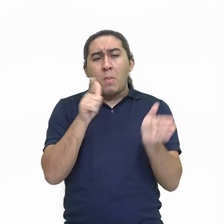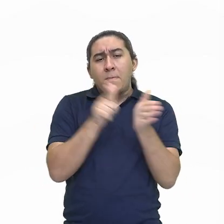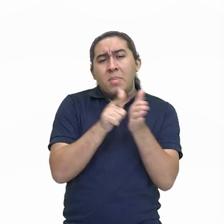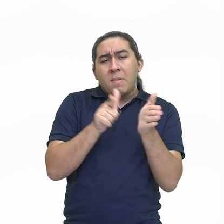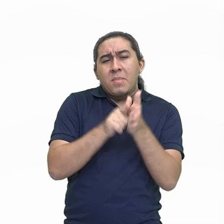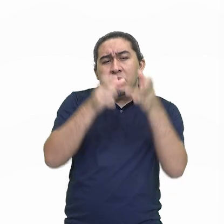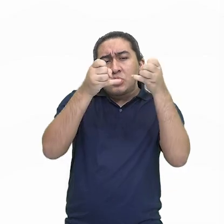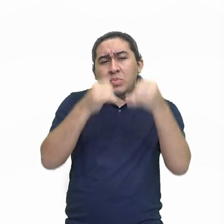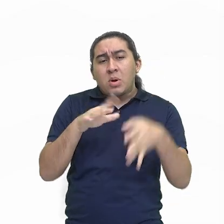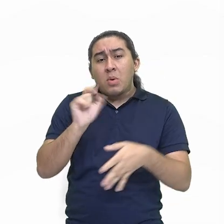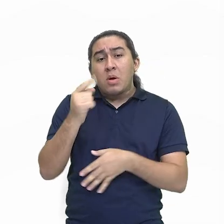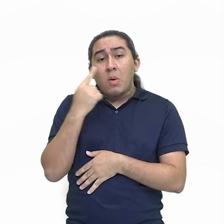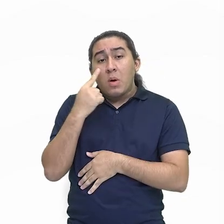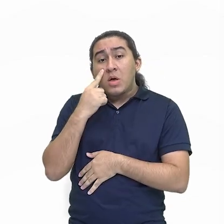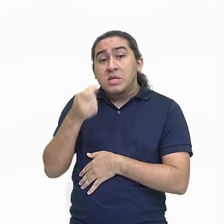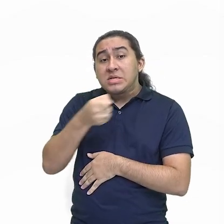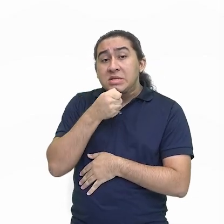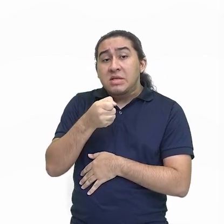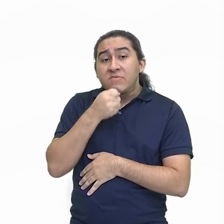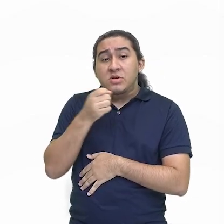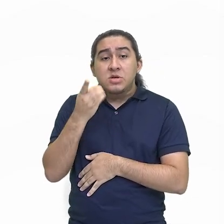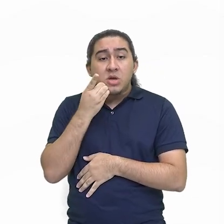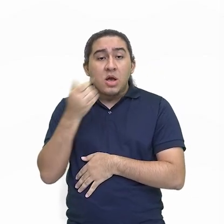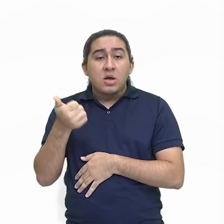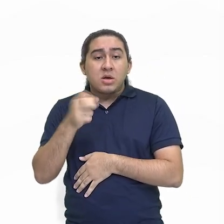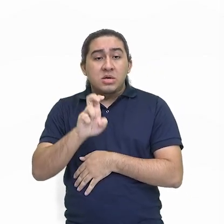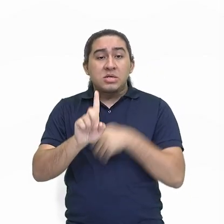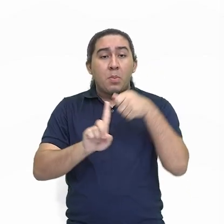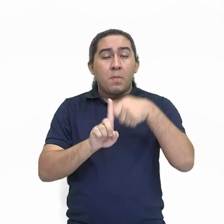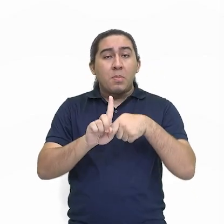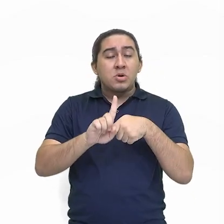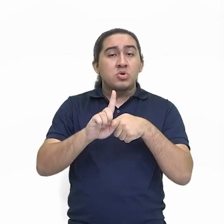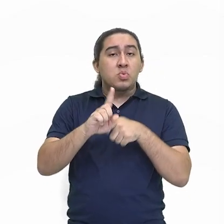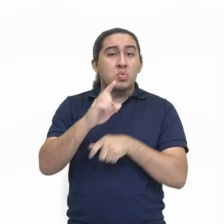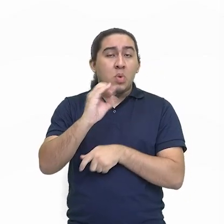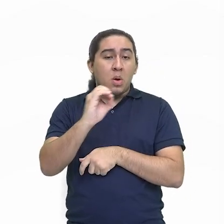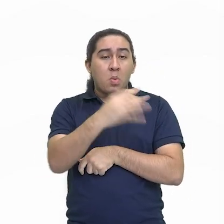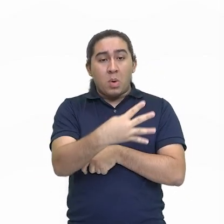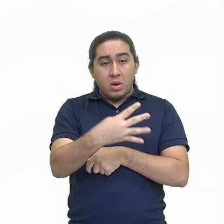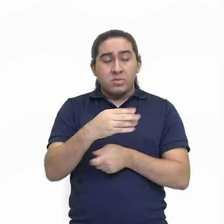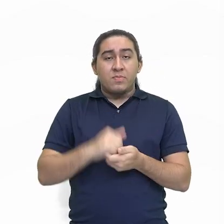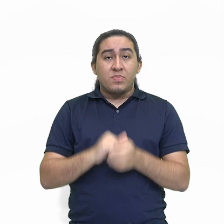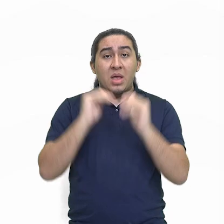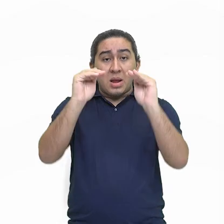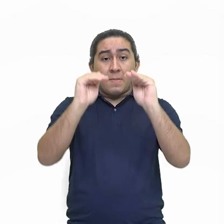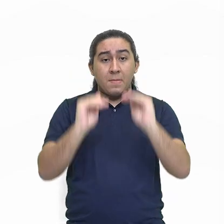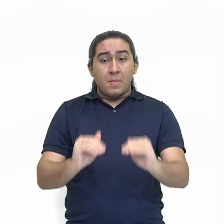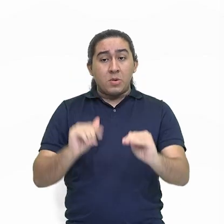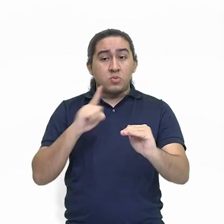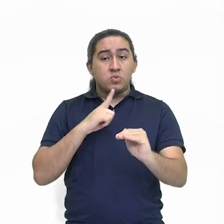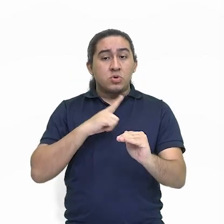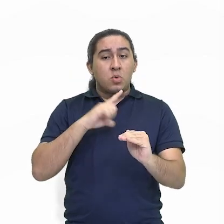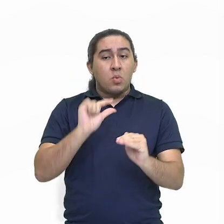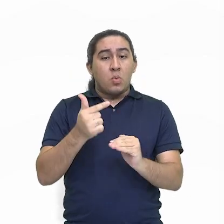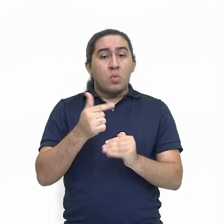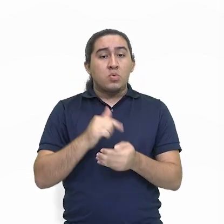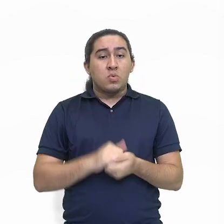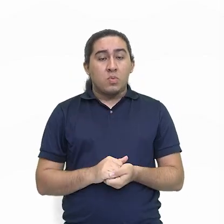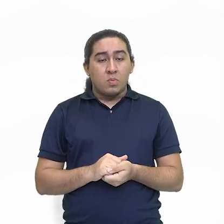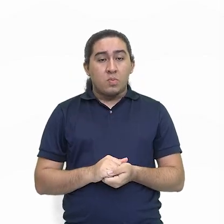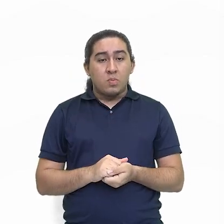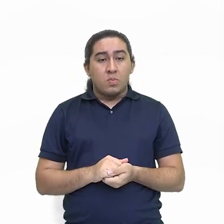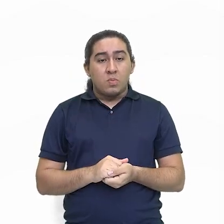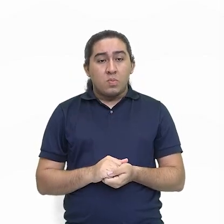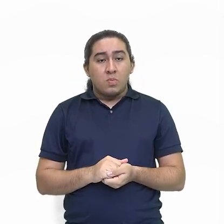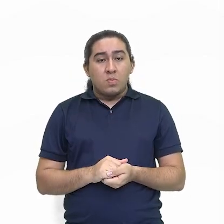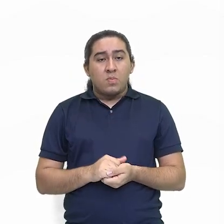informando. Entrevista 15/4, no primeiro bilhetinho. Tem um símbolo aí, que é uma